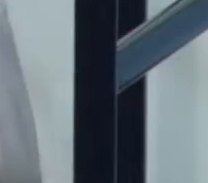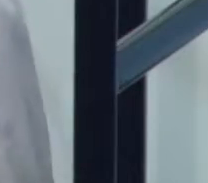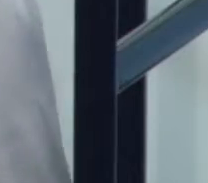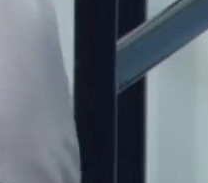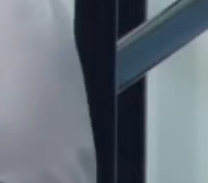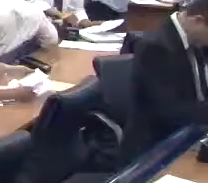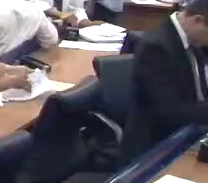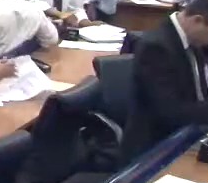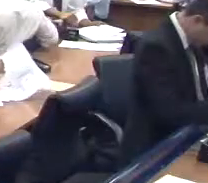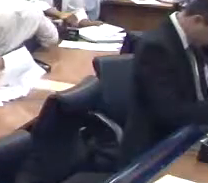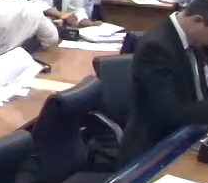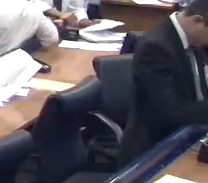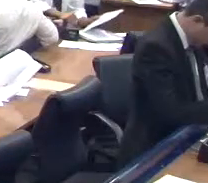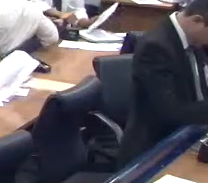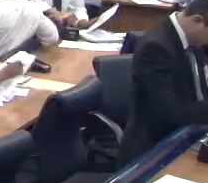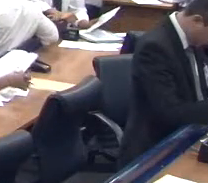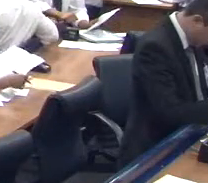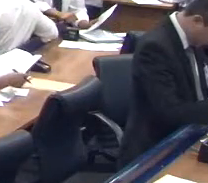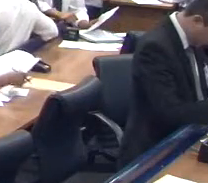Obrigado.